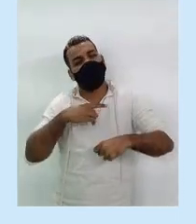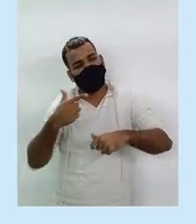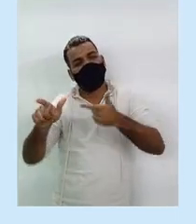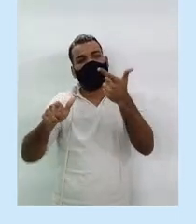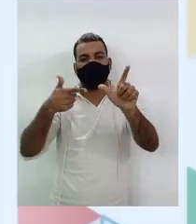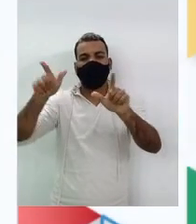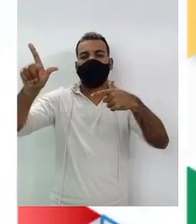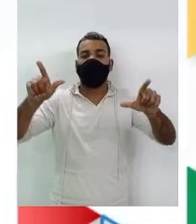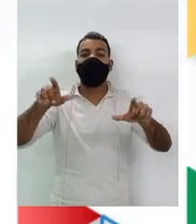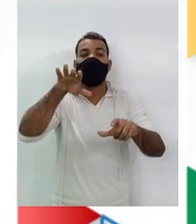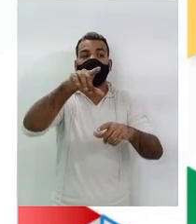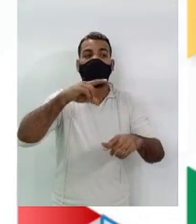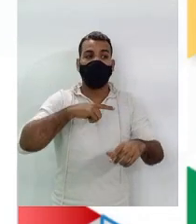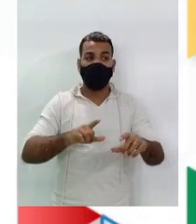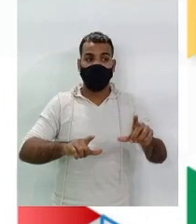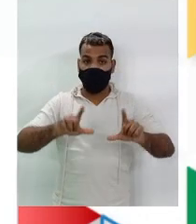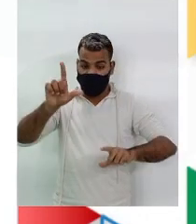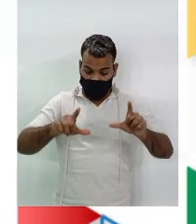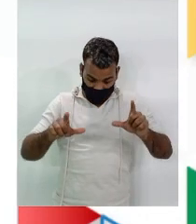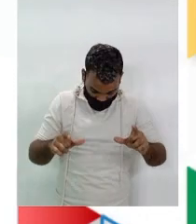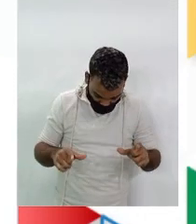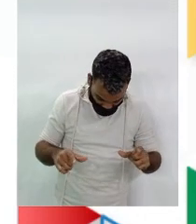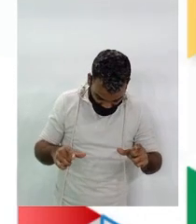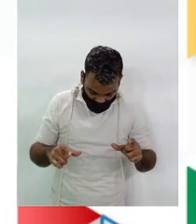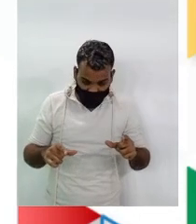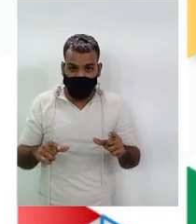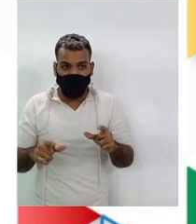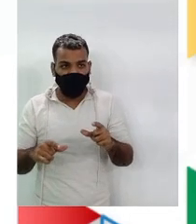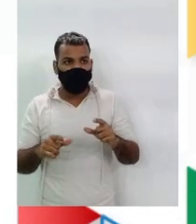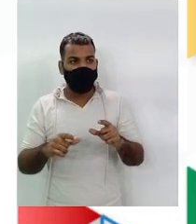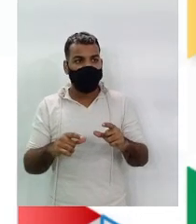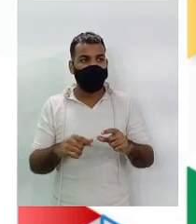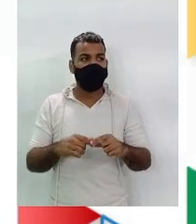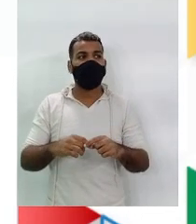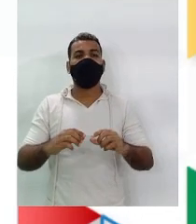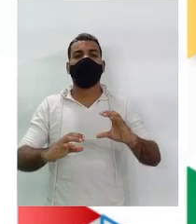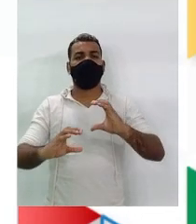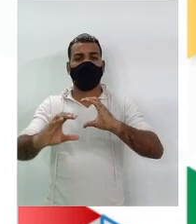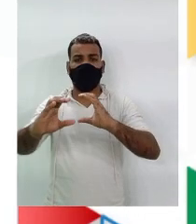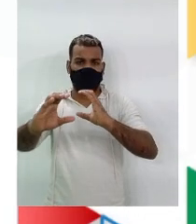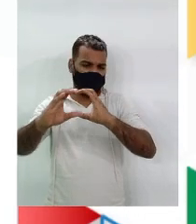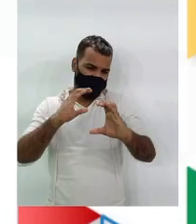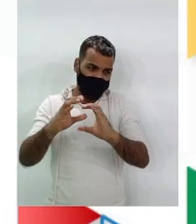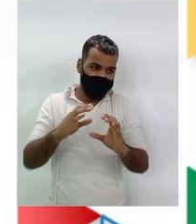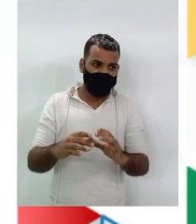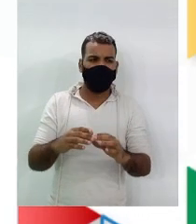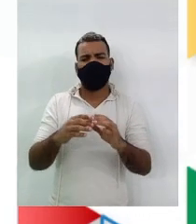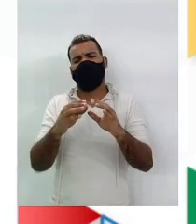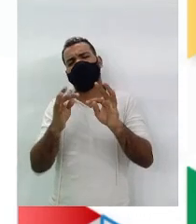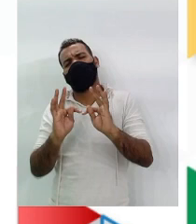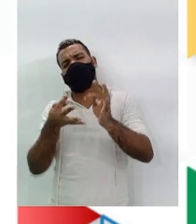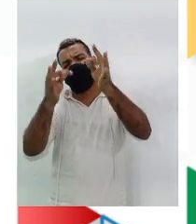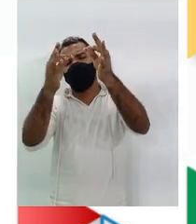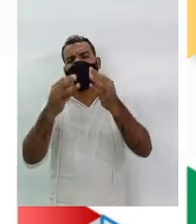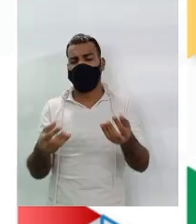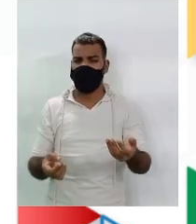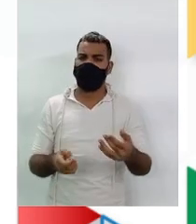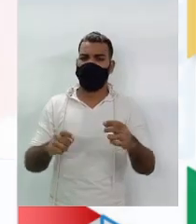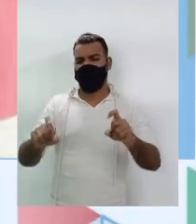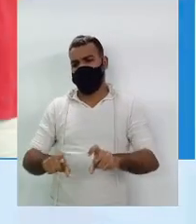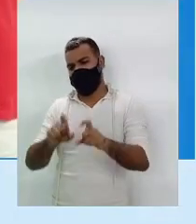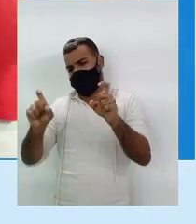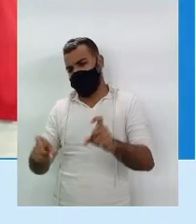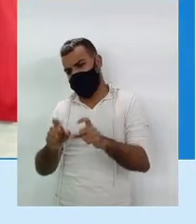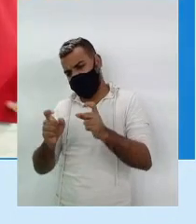para vocês na tela, nós temos o quê? Meios de comunicação, aparelhos tecnológicos, nós temos